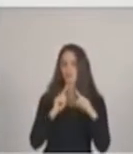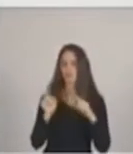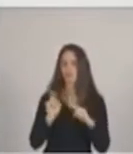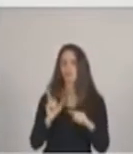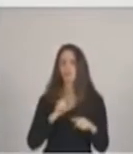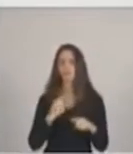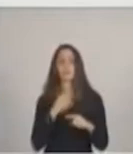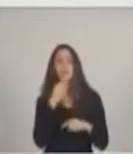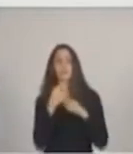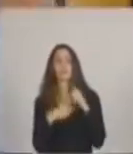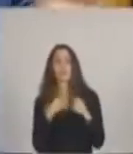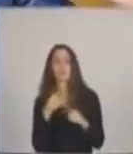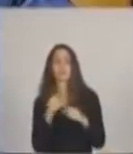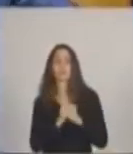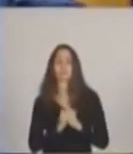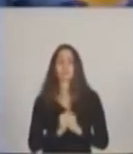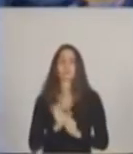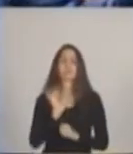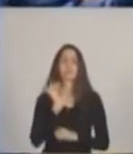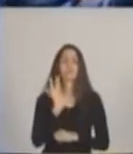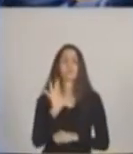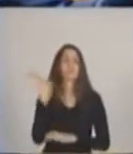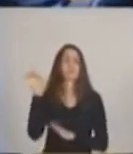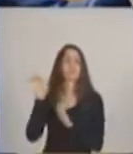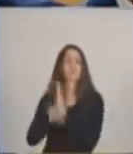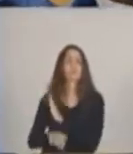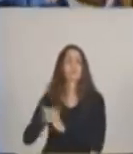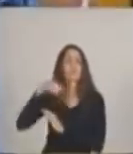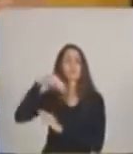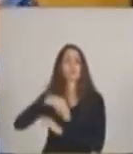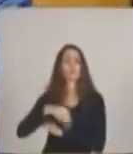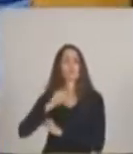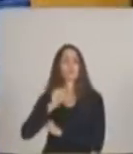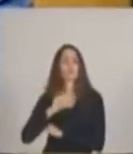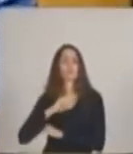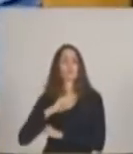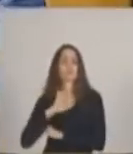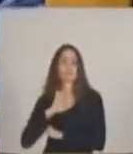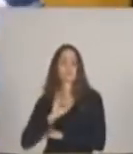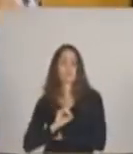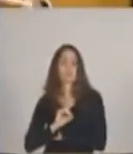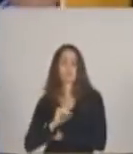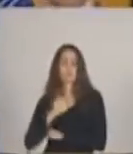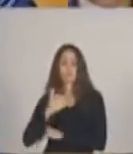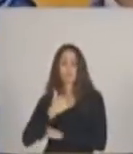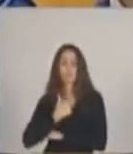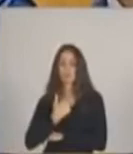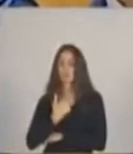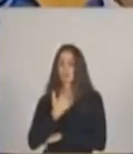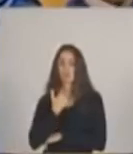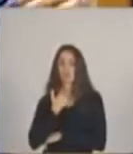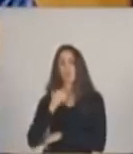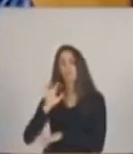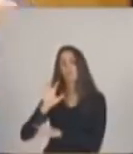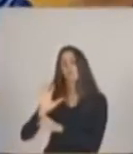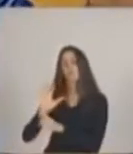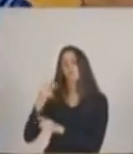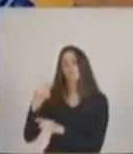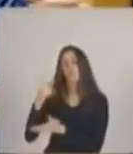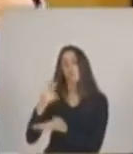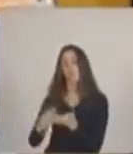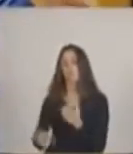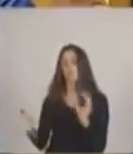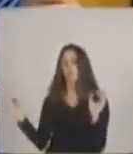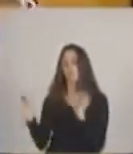dúvida, eu queria só perguntar ao deputado Marcelo Santos. Eu não posso intervir no relatório de Vossa Excelência em nenhum ponto.